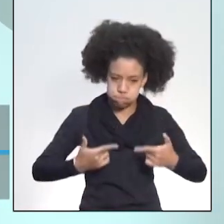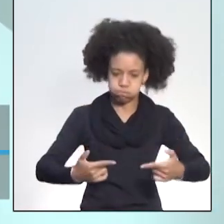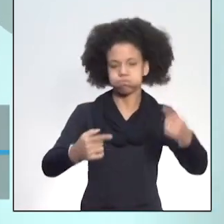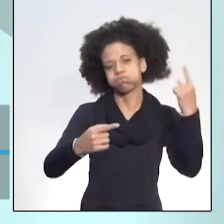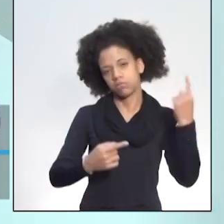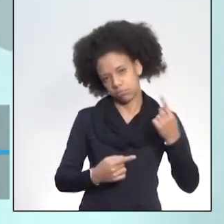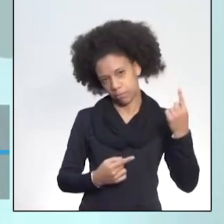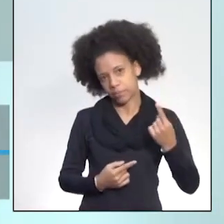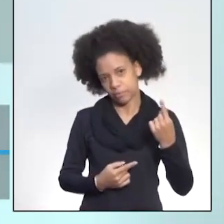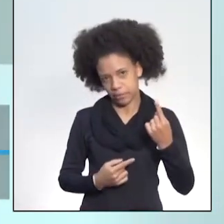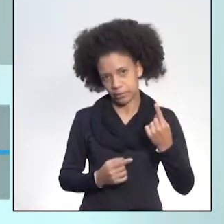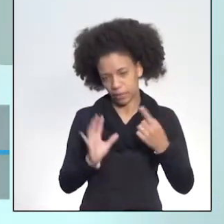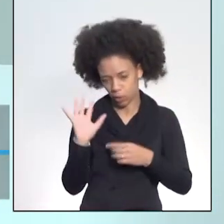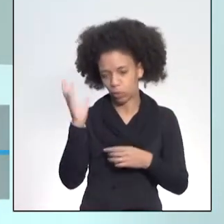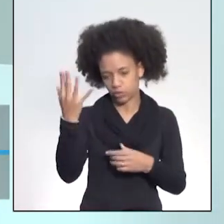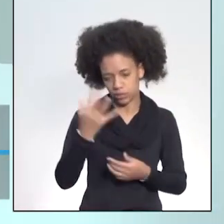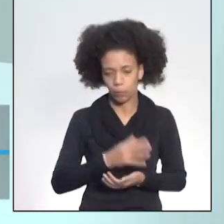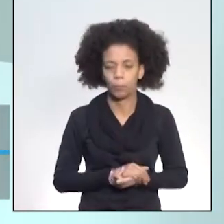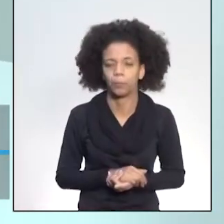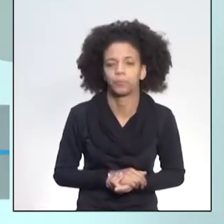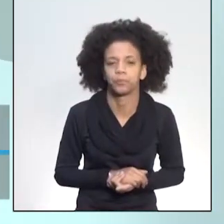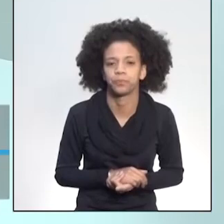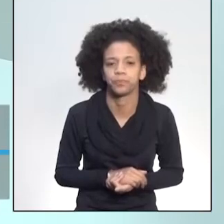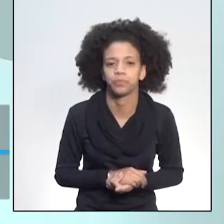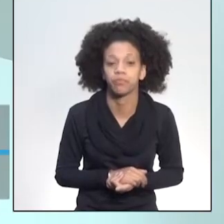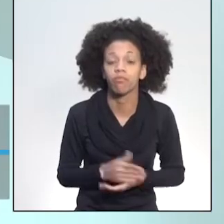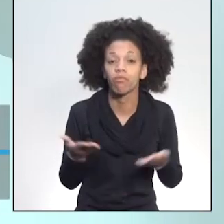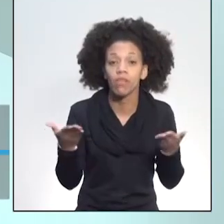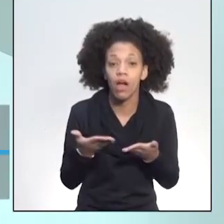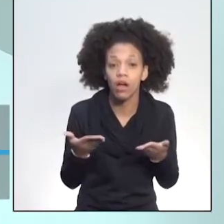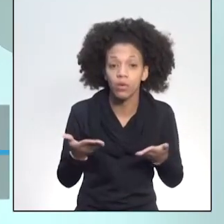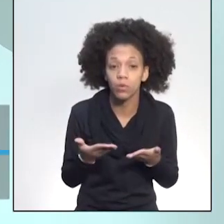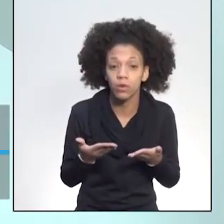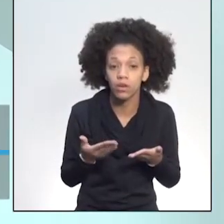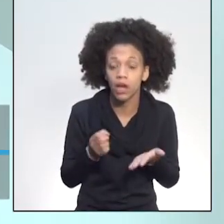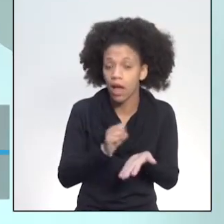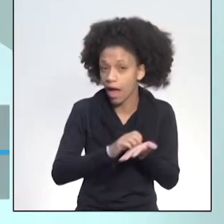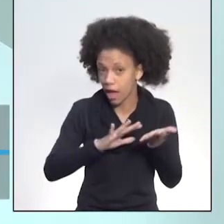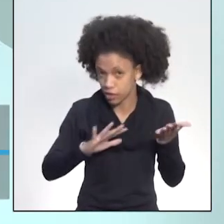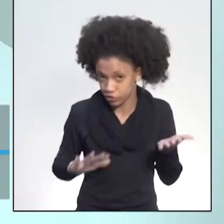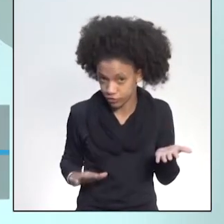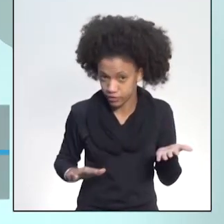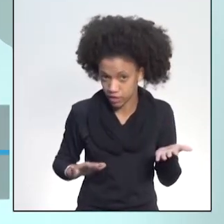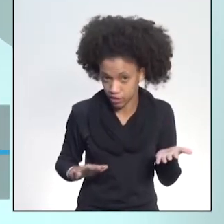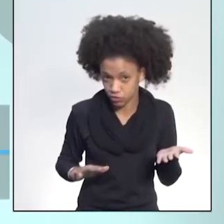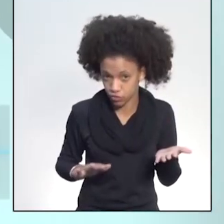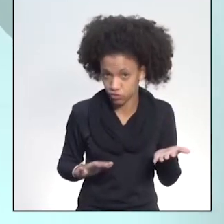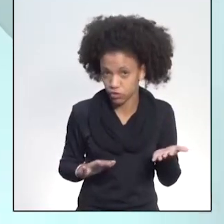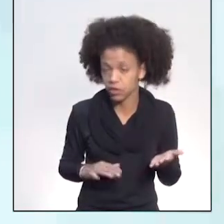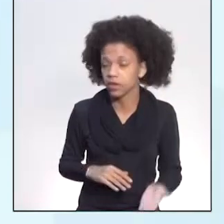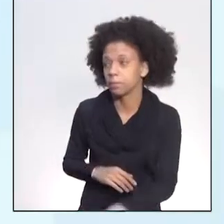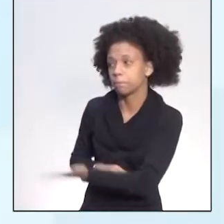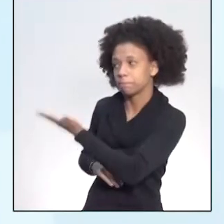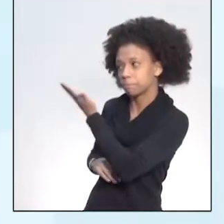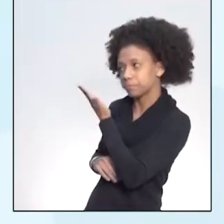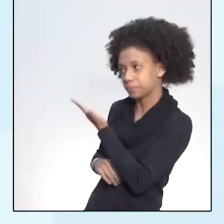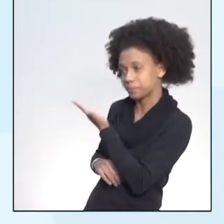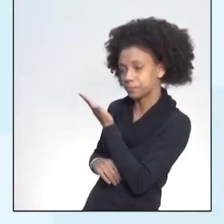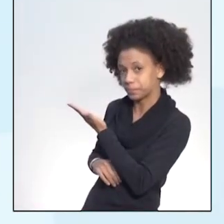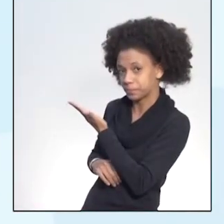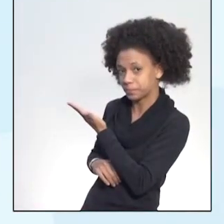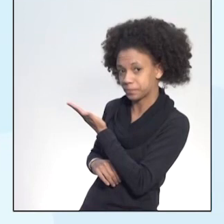Primeira Guerra Mundial, ok? Nós vamos agora para uma atividade que está na tela para